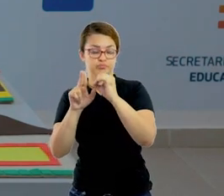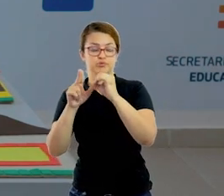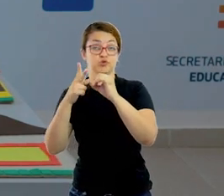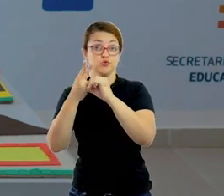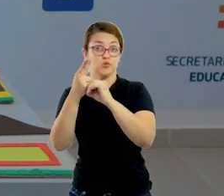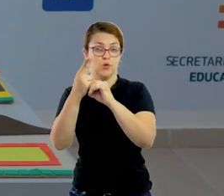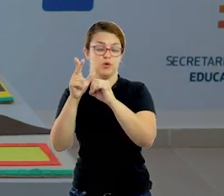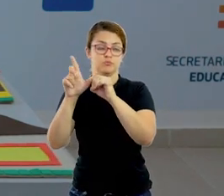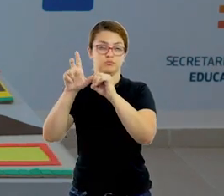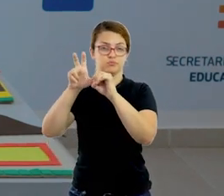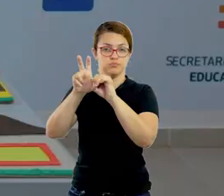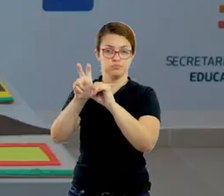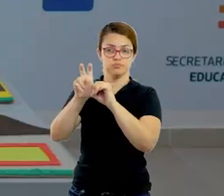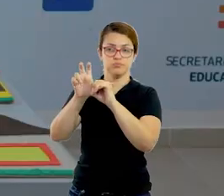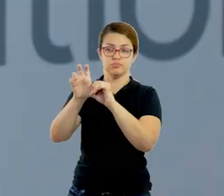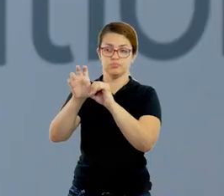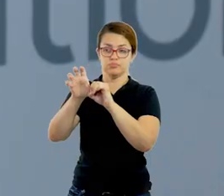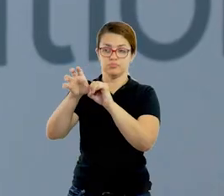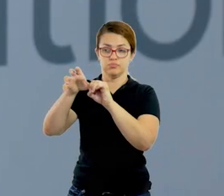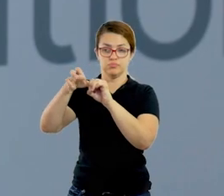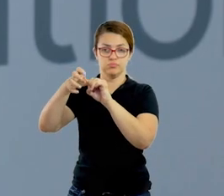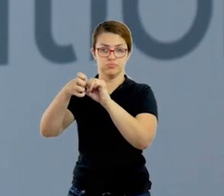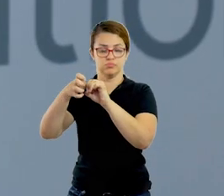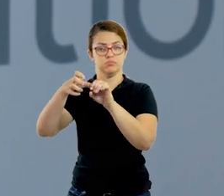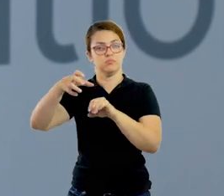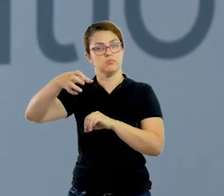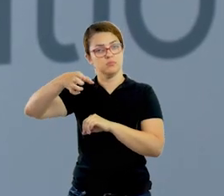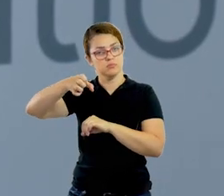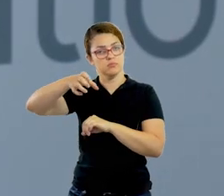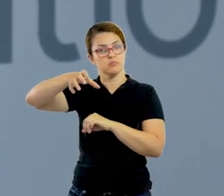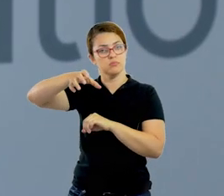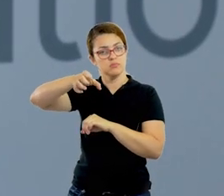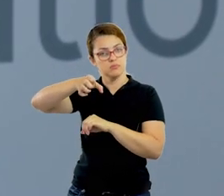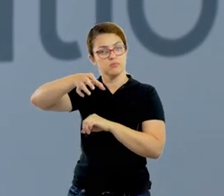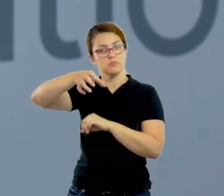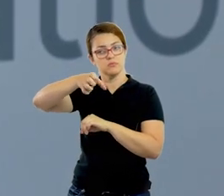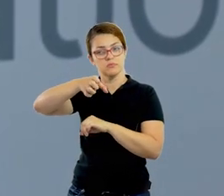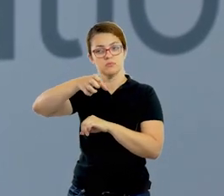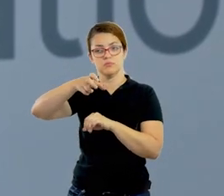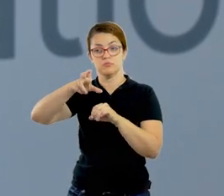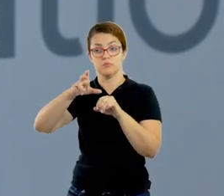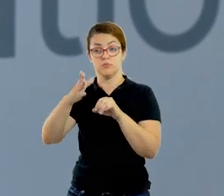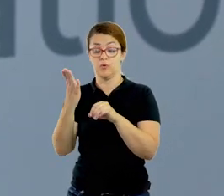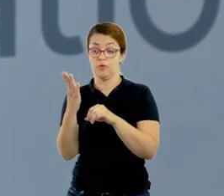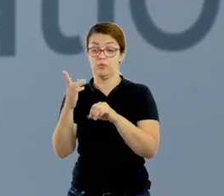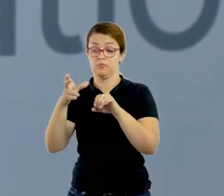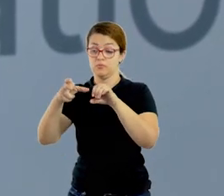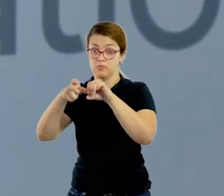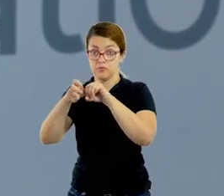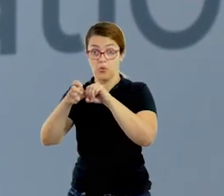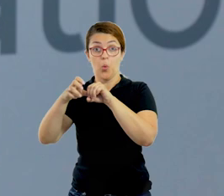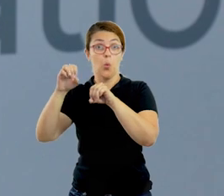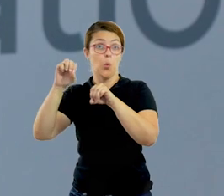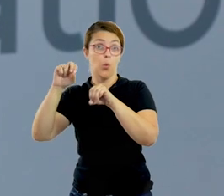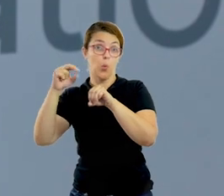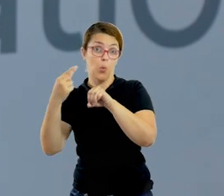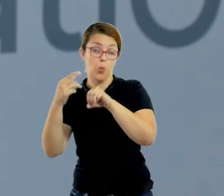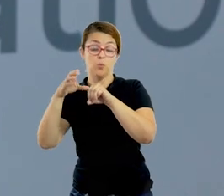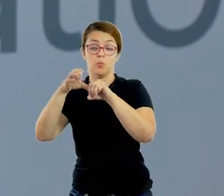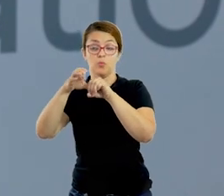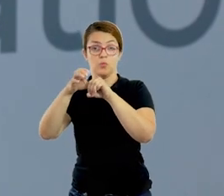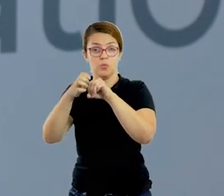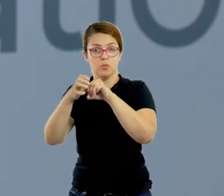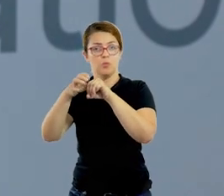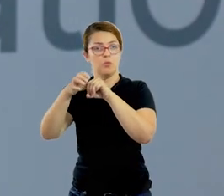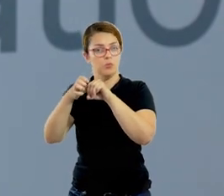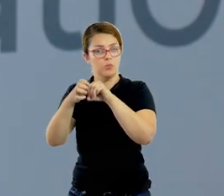polegar. No maior, você pode colocar os seus outros 3 dedinhos ou 2. No meu caso, como a minha mão é grande, eu posso colocar 2, mas você